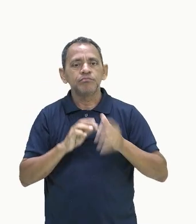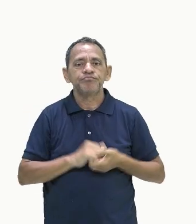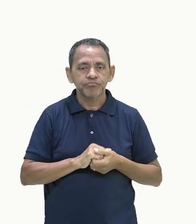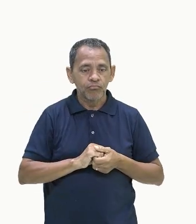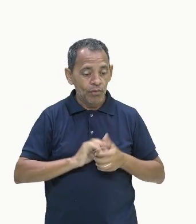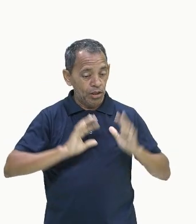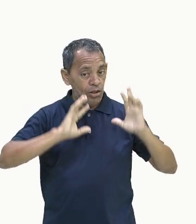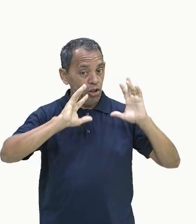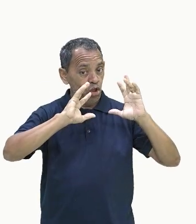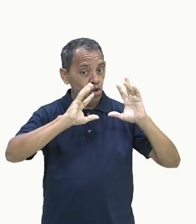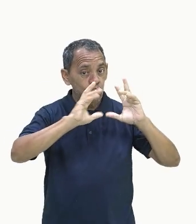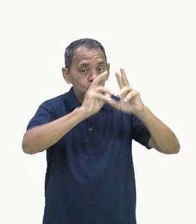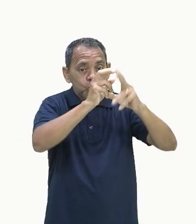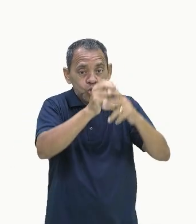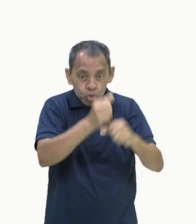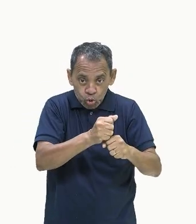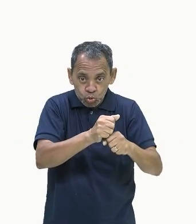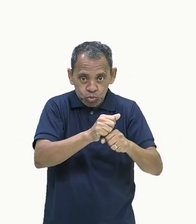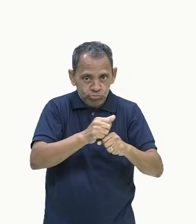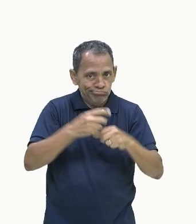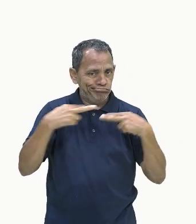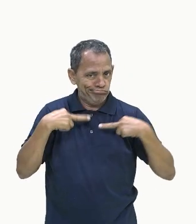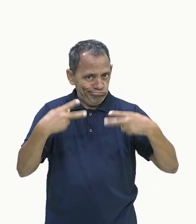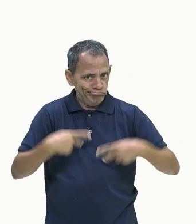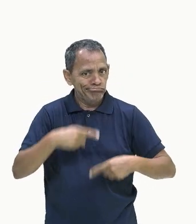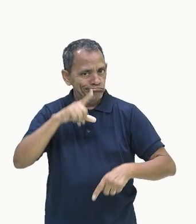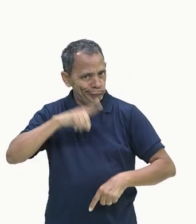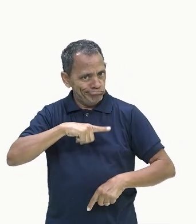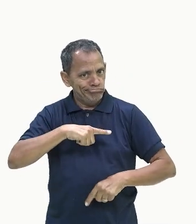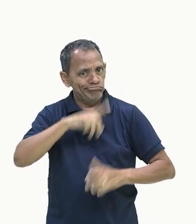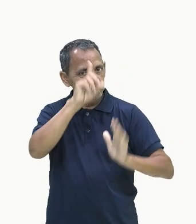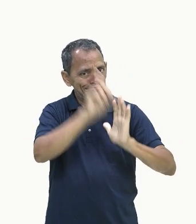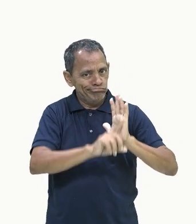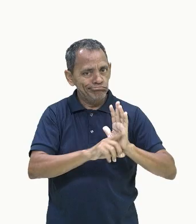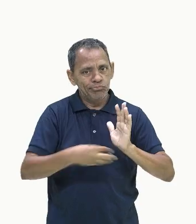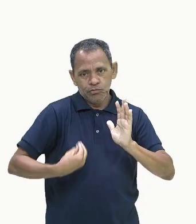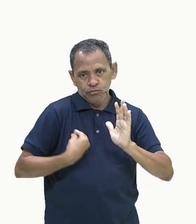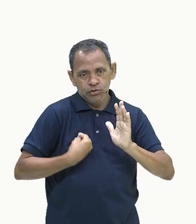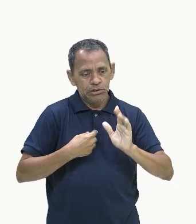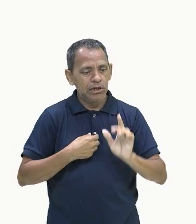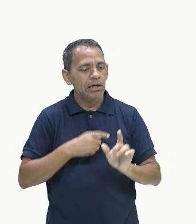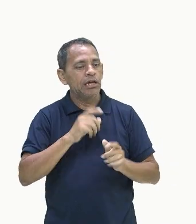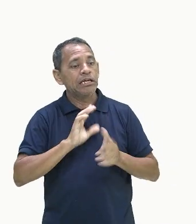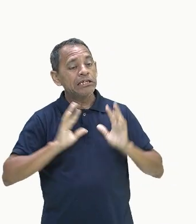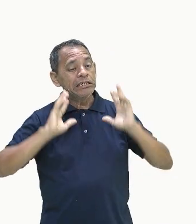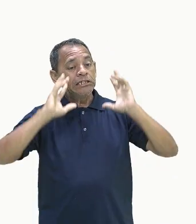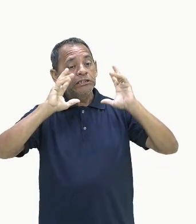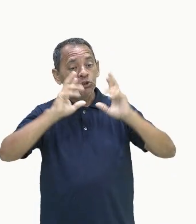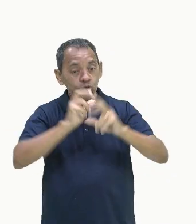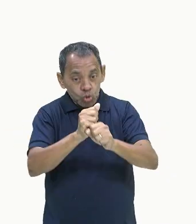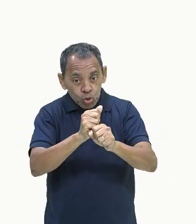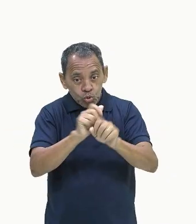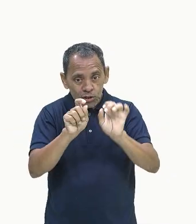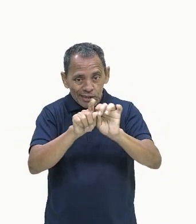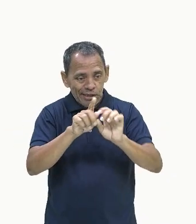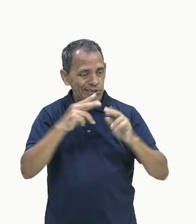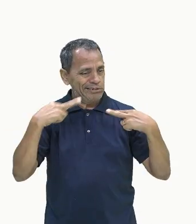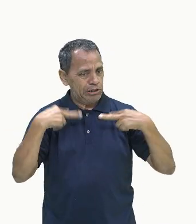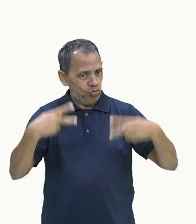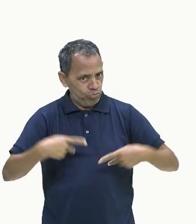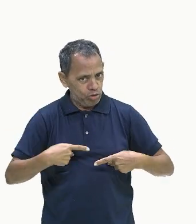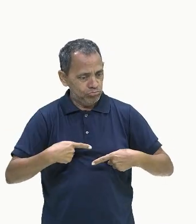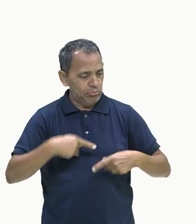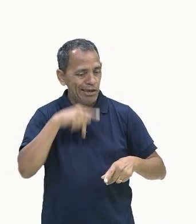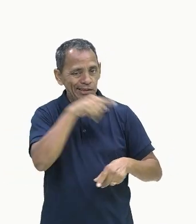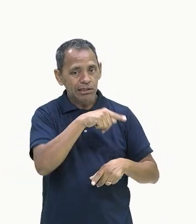direito à vida. Nota que aí nós temos uma palavra que é central, que é ser, né?